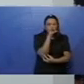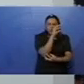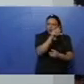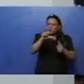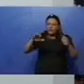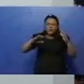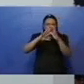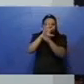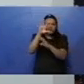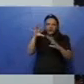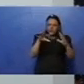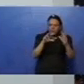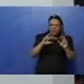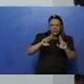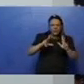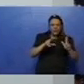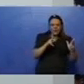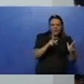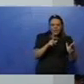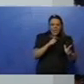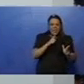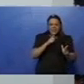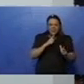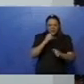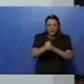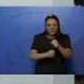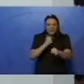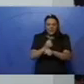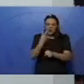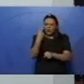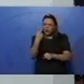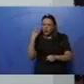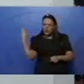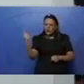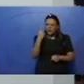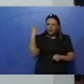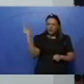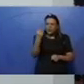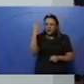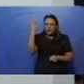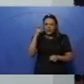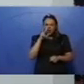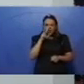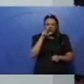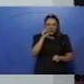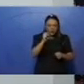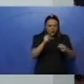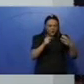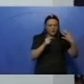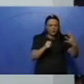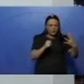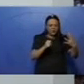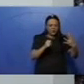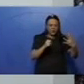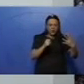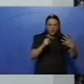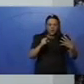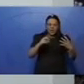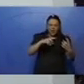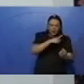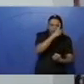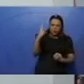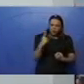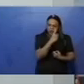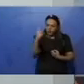pela primeira vez, 2 furacões de força 4, Harvey e Irma, tocaram o continente americano. Ondas